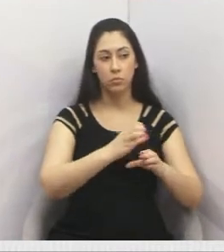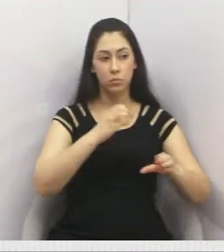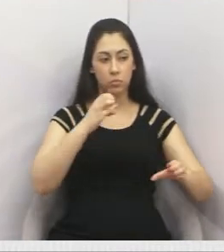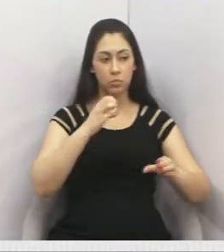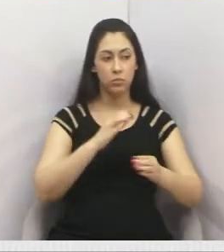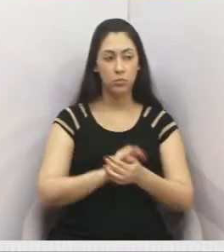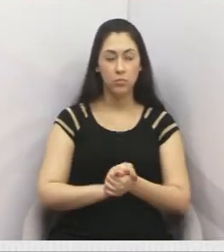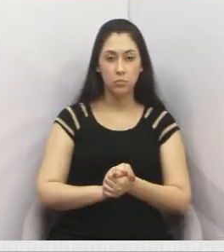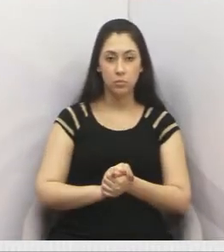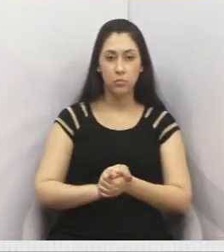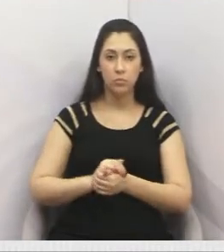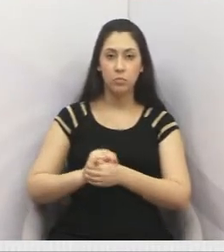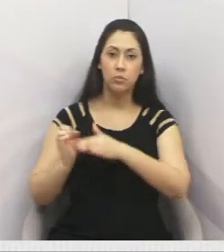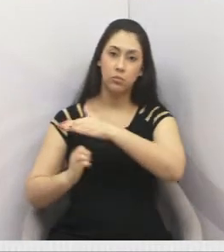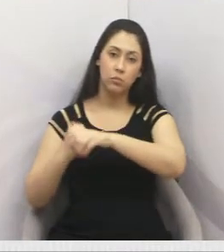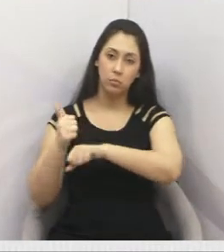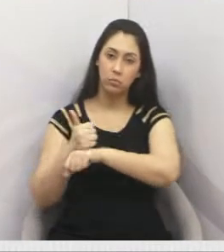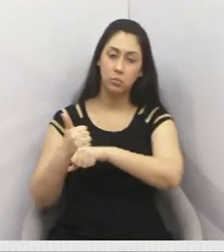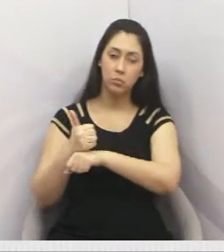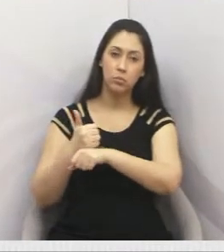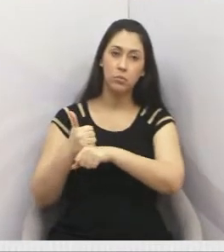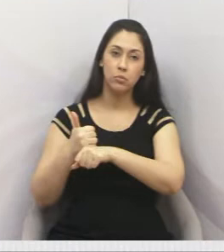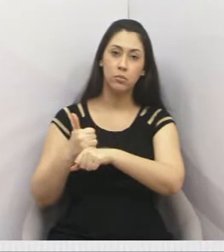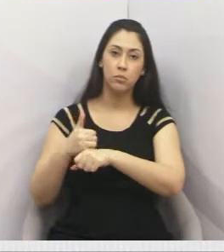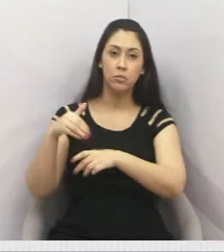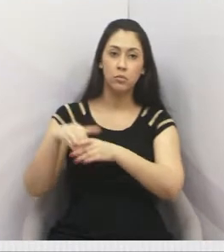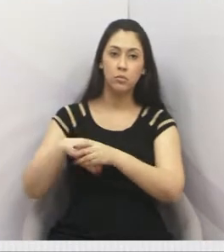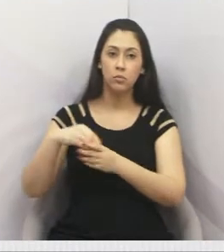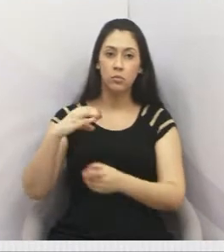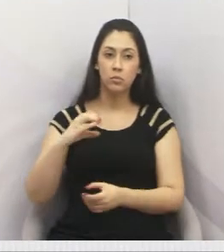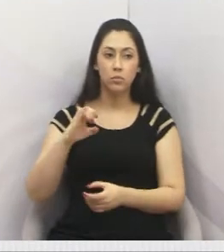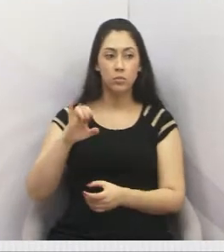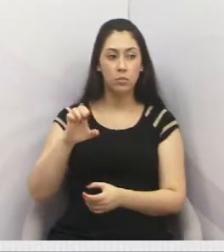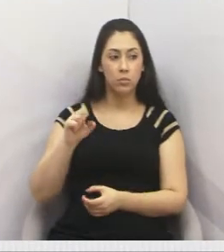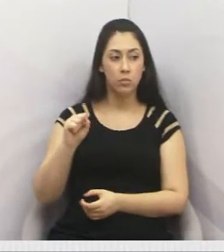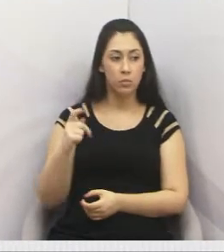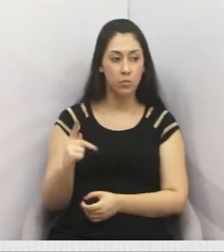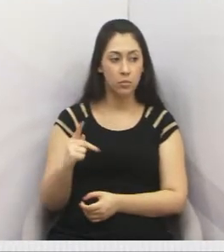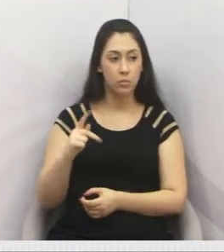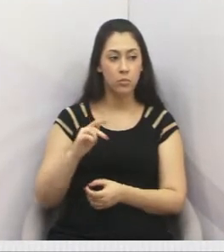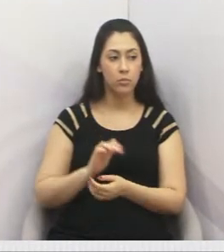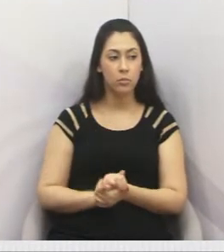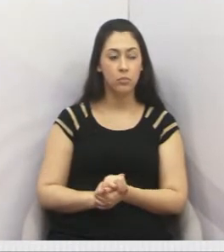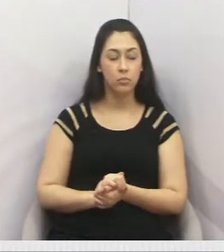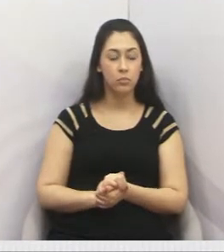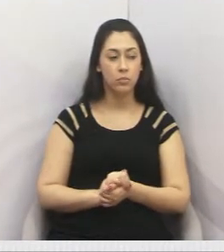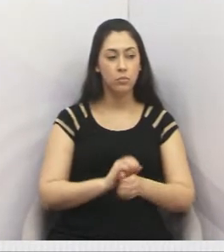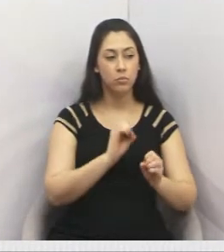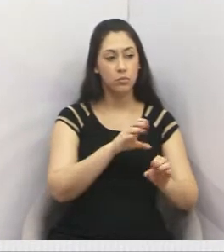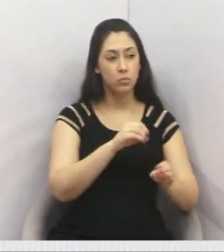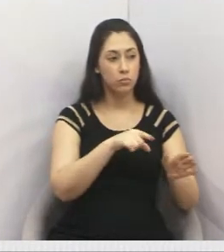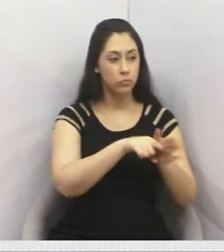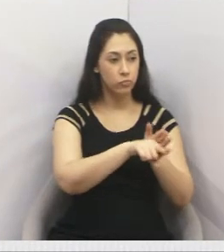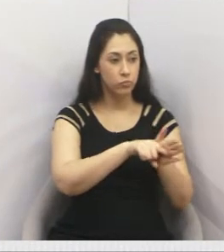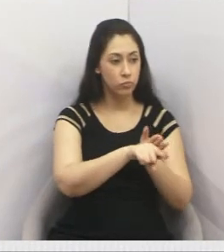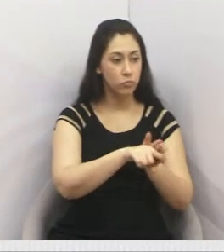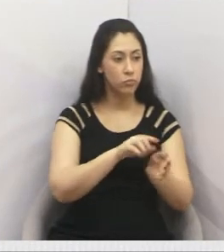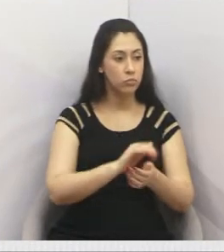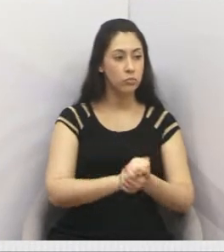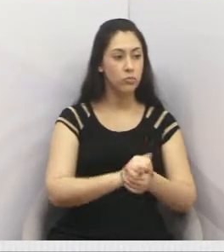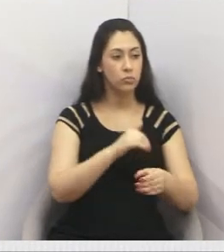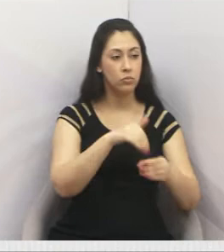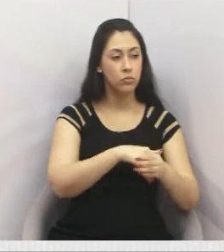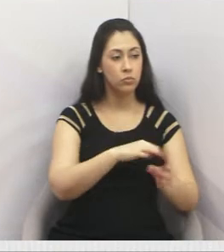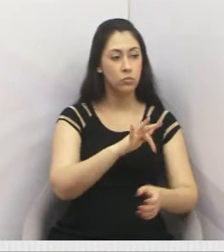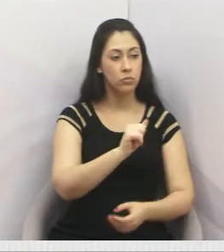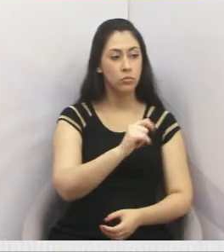São Paulo, empresas ou entidades profissionais, Centro das Indústrias do Estado, CIESP, entidades acadêmicas,